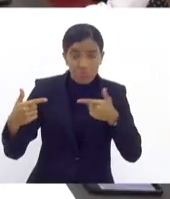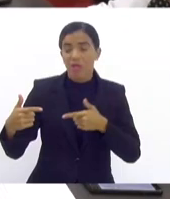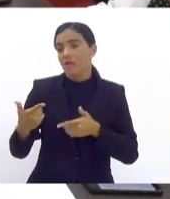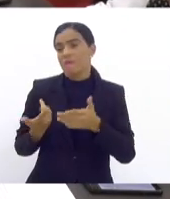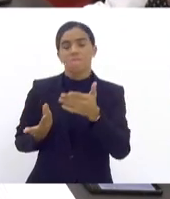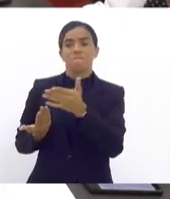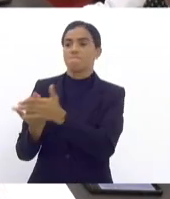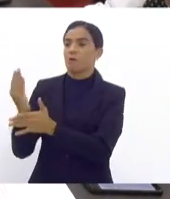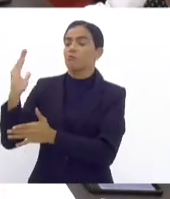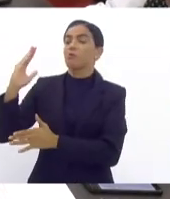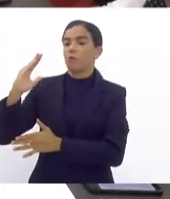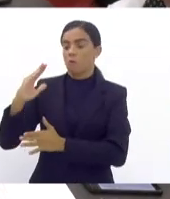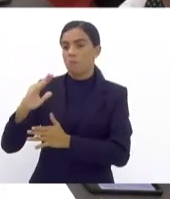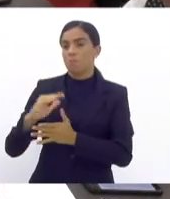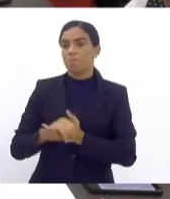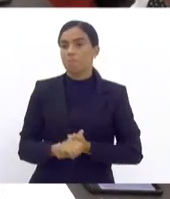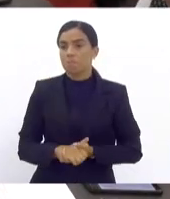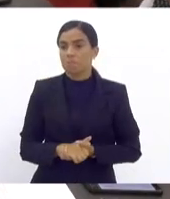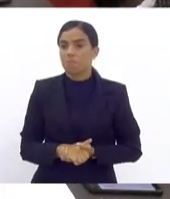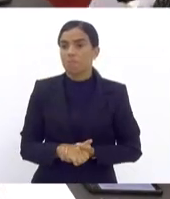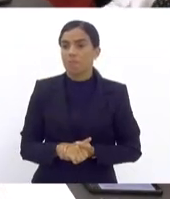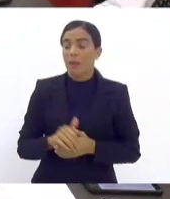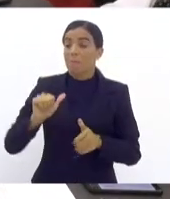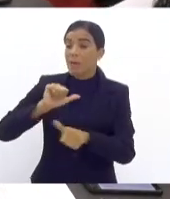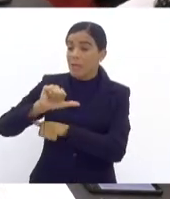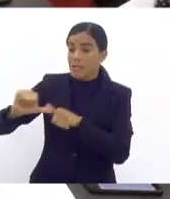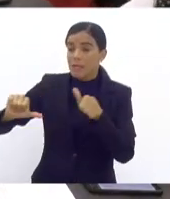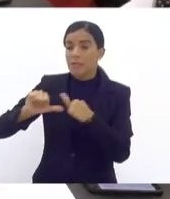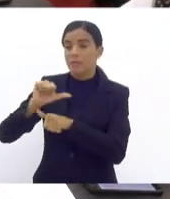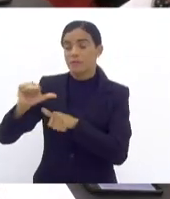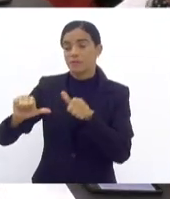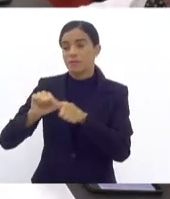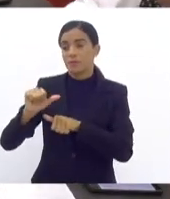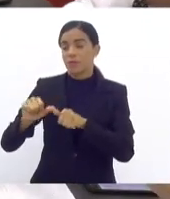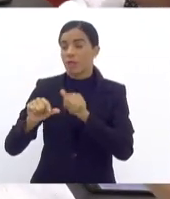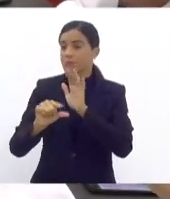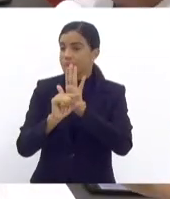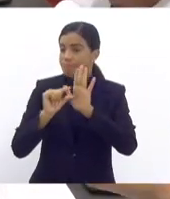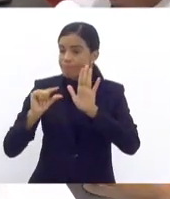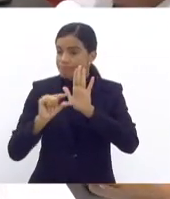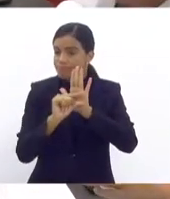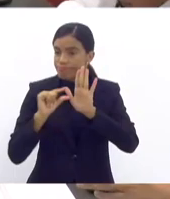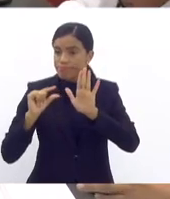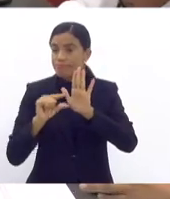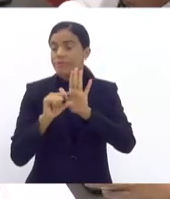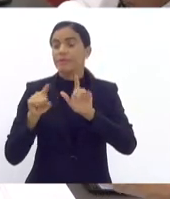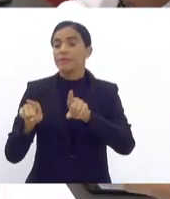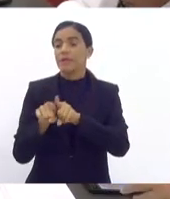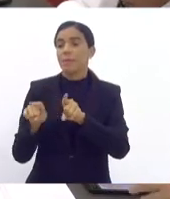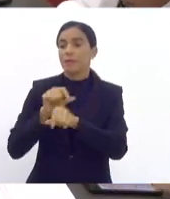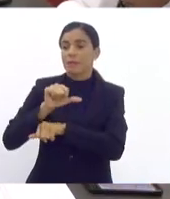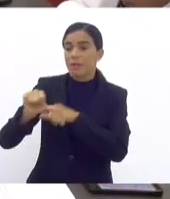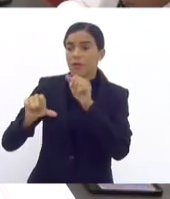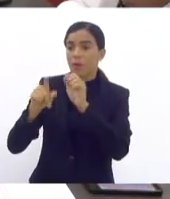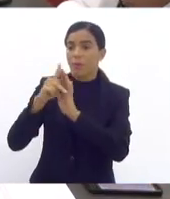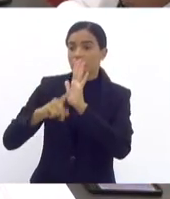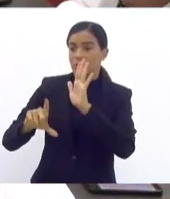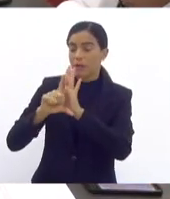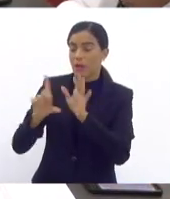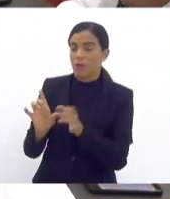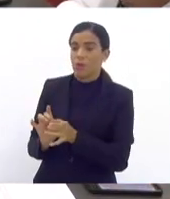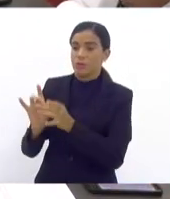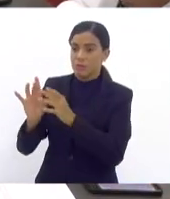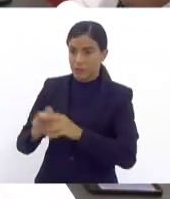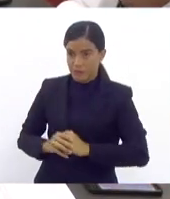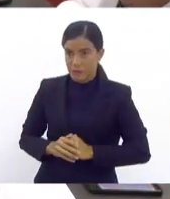votação, o parecer do relator, pela transformação, pela constitucionalidade com emendas e a transformação em autorizativo. Se os que aprovam